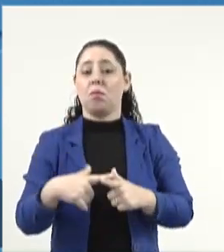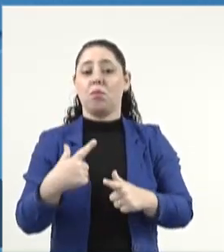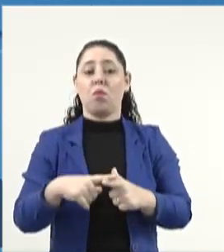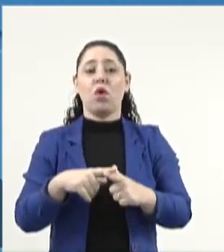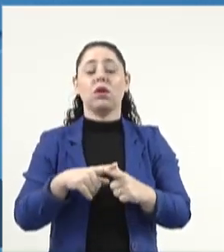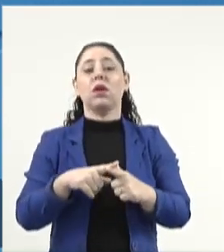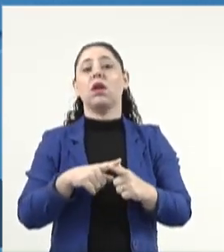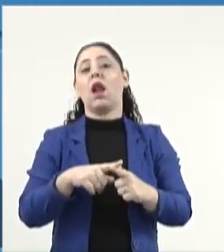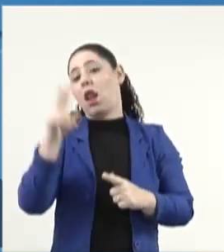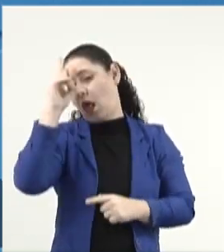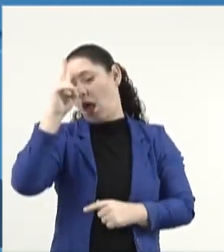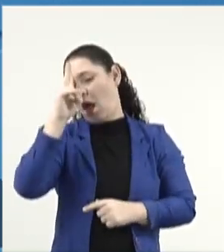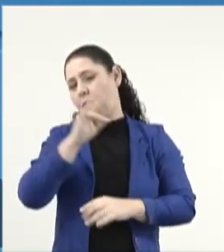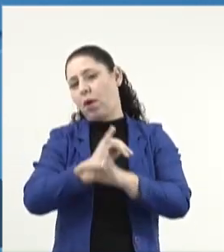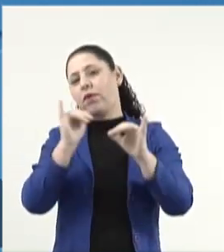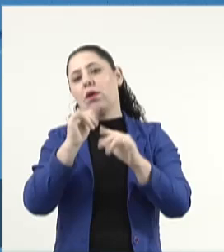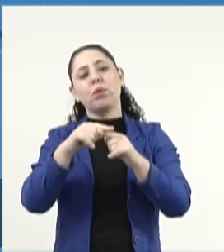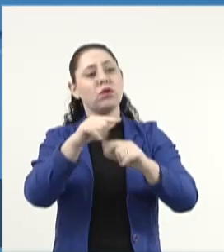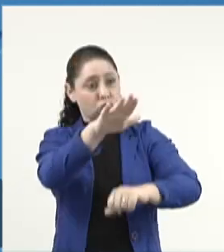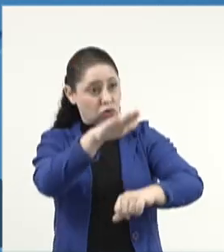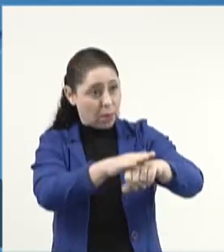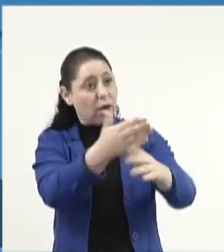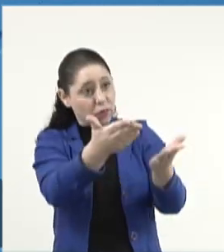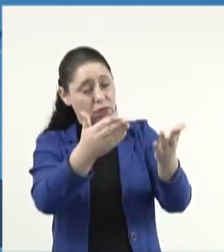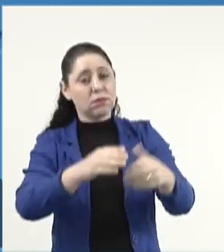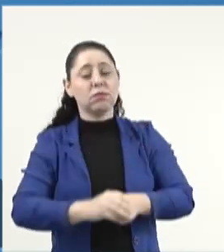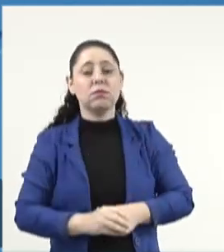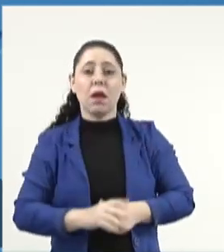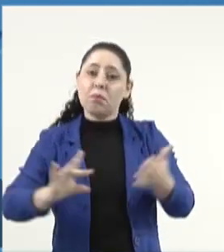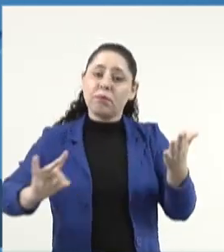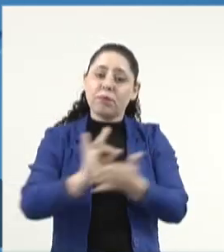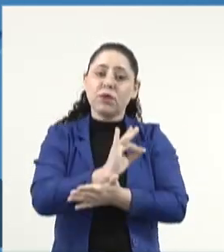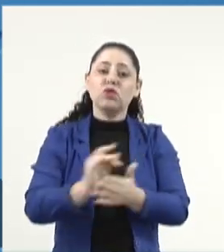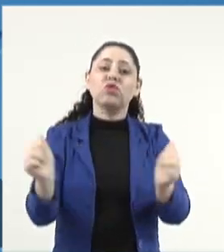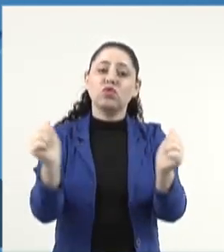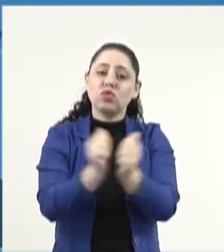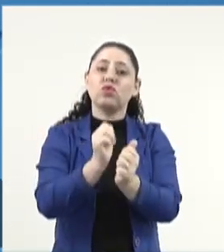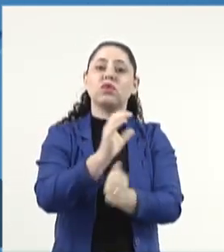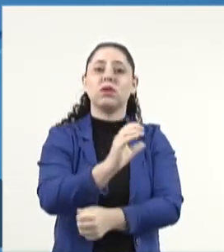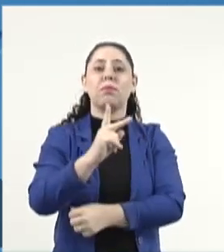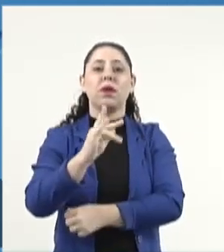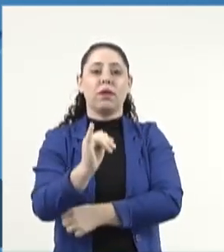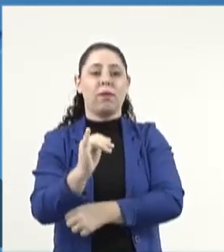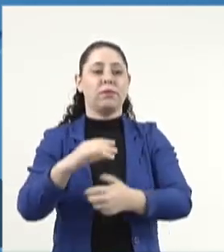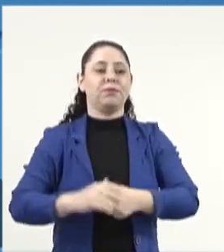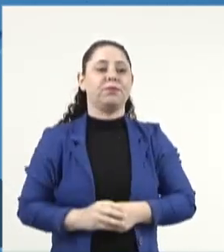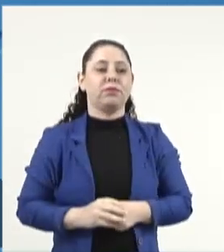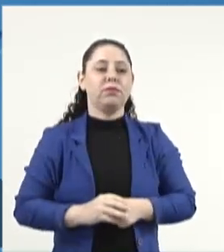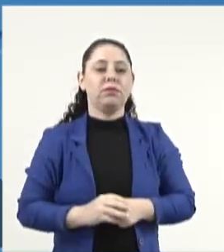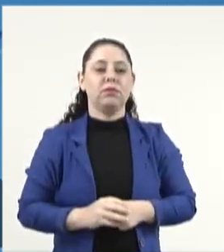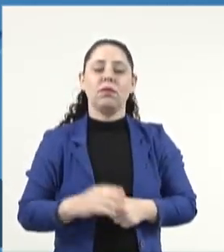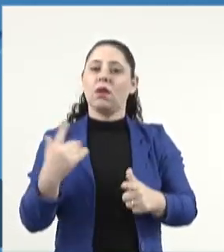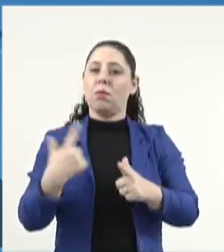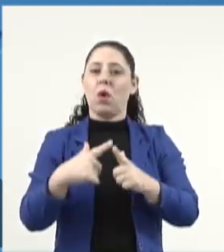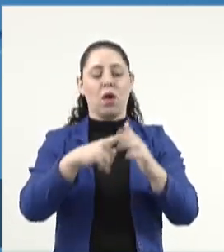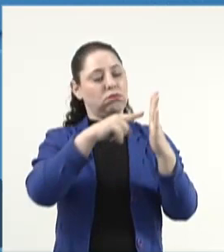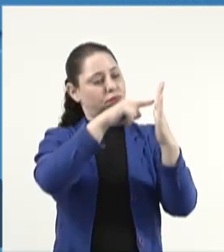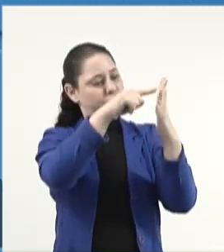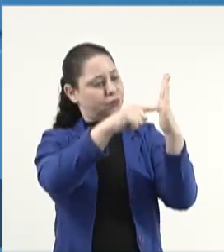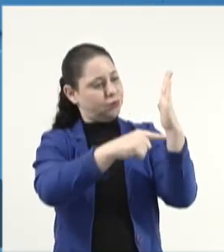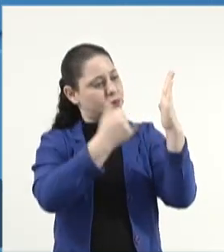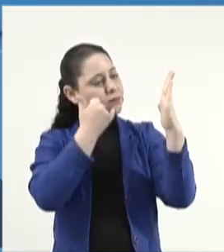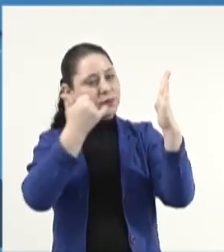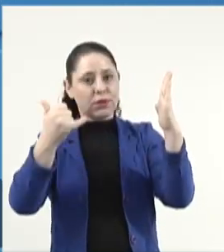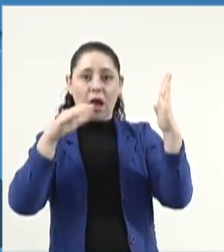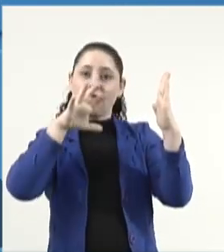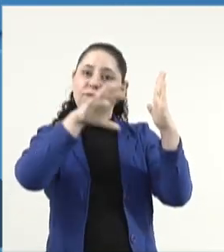nesse assunto, deputado Pedro Kemp? Para convocar a Vossa Excelência para assinar esse pedido nosso de CPI, porque esses medidores foram